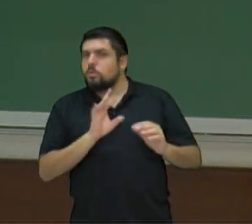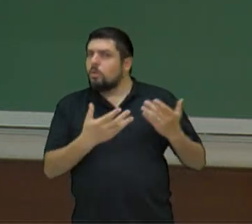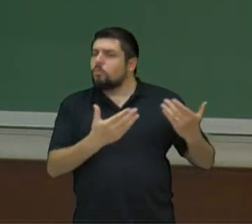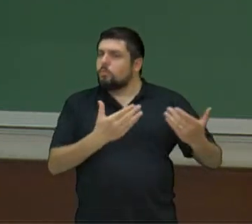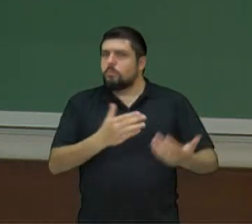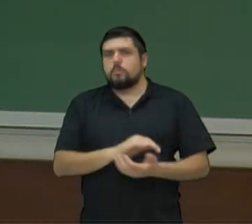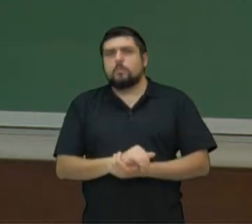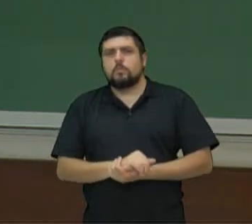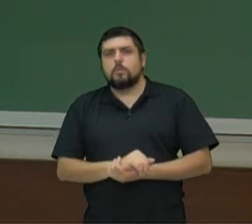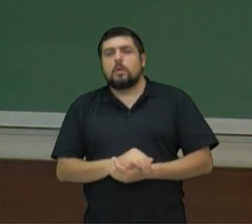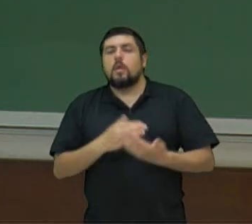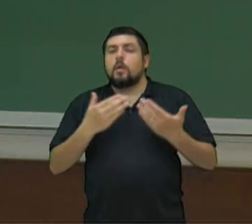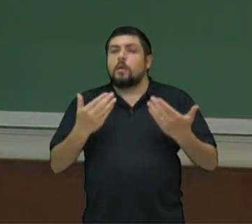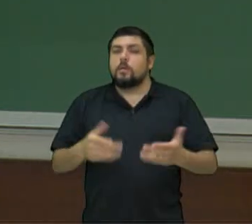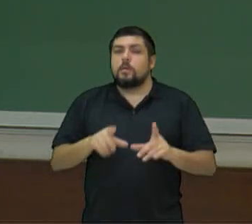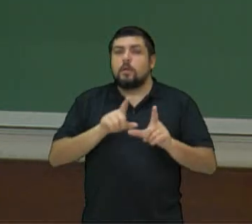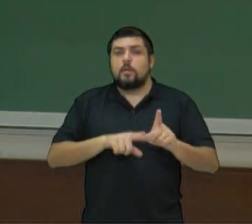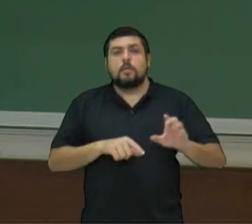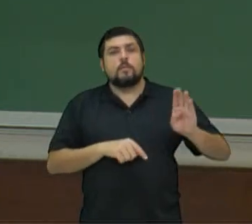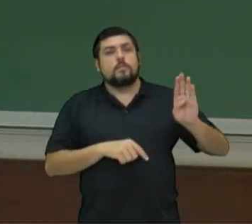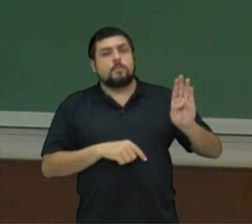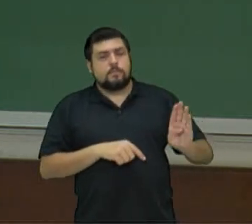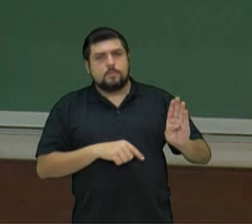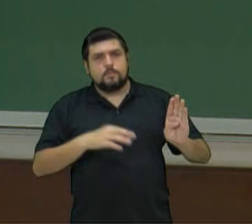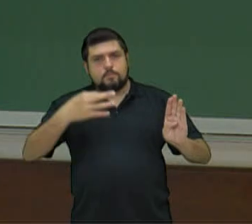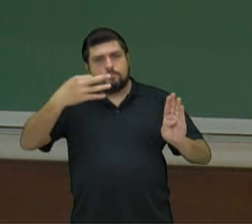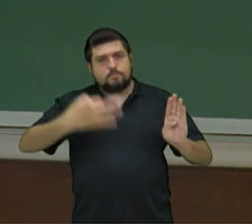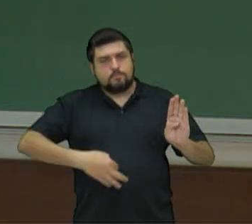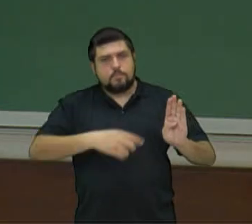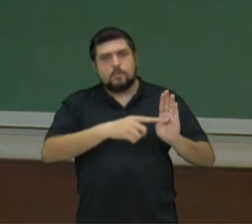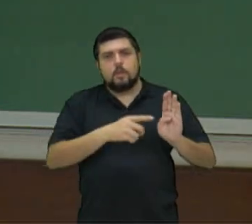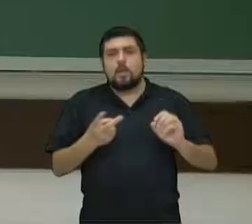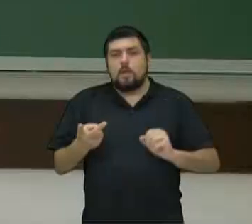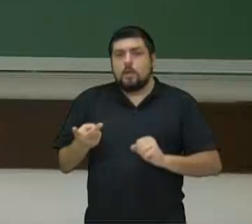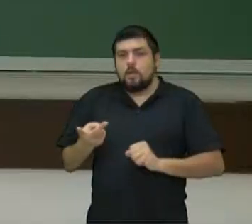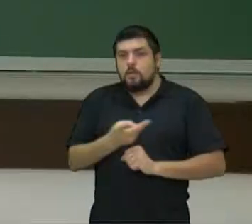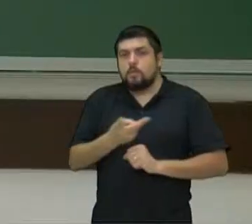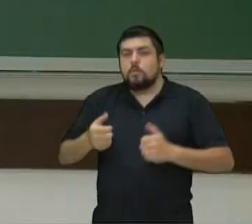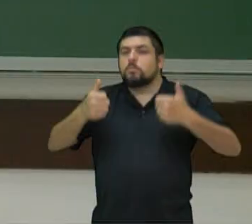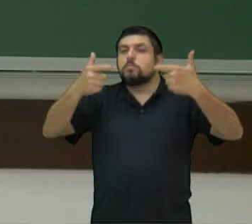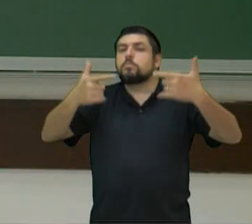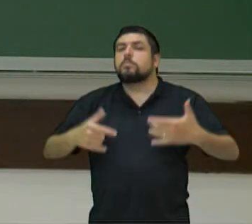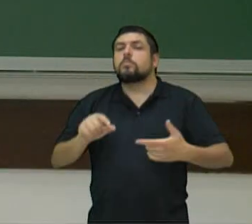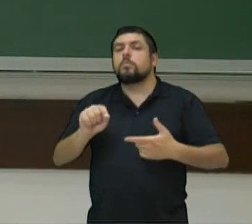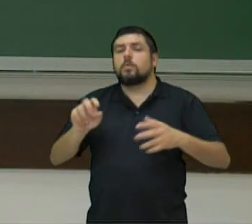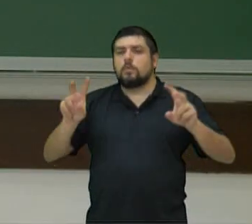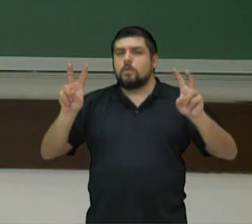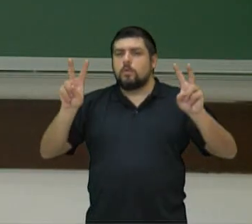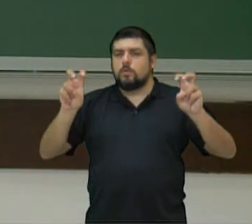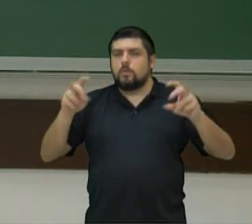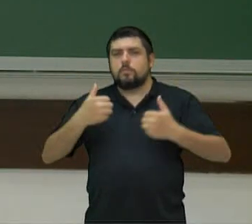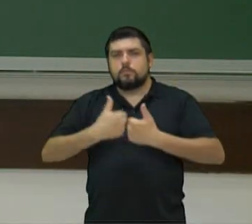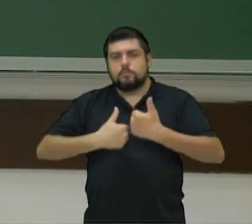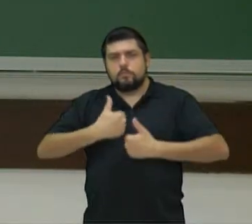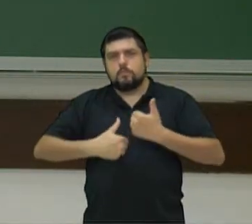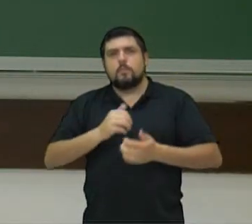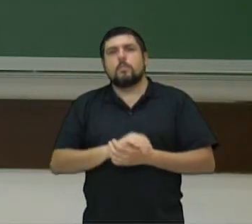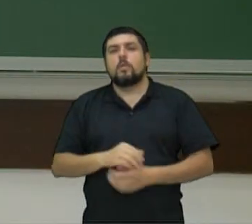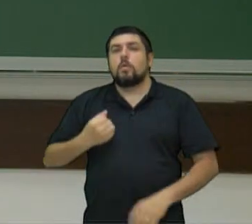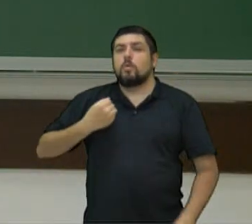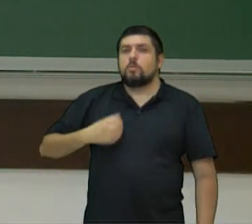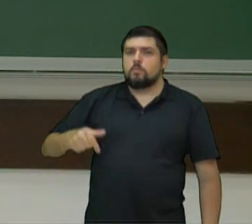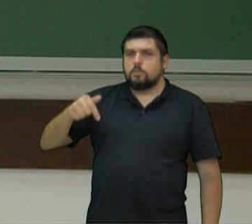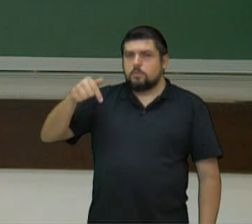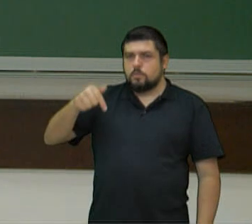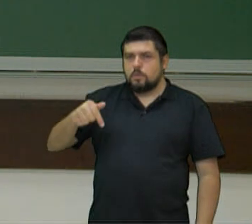Então, só pode ser correto a letra B, né? Os dois falam sobre futebol. E aqui no número 7,